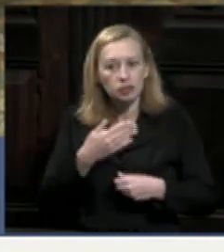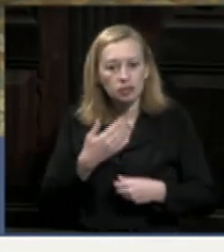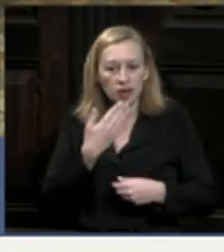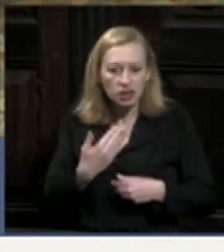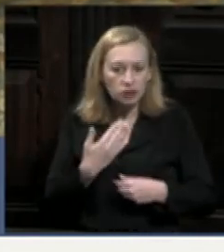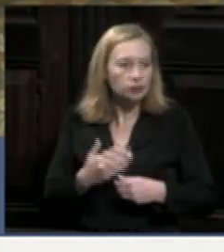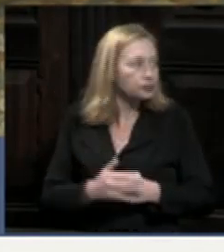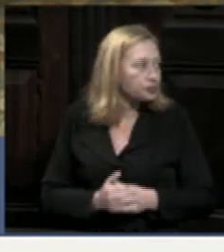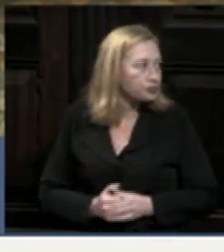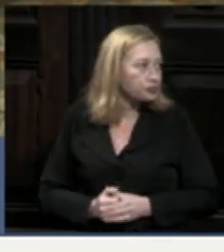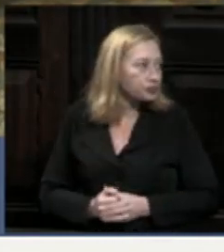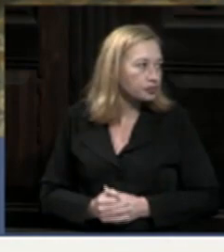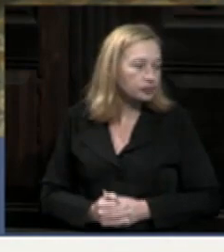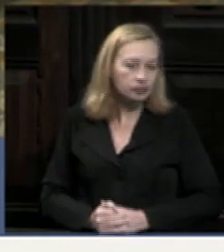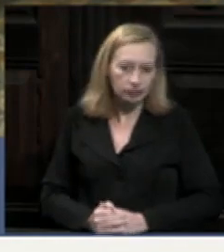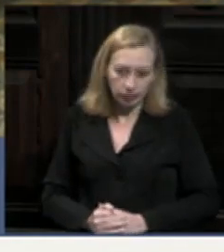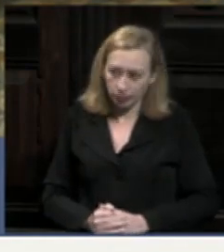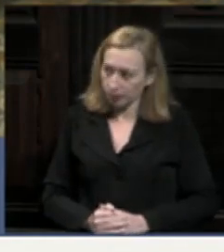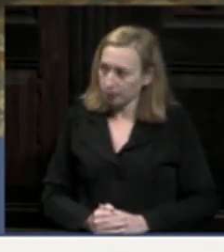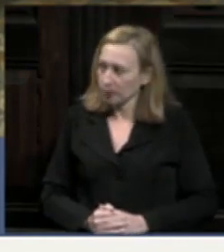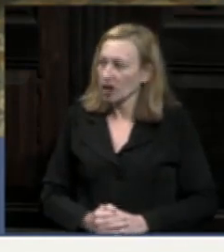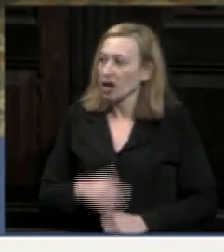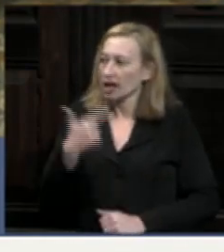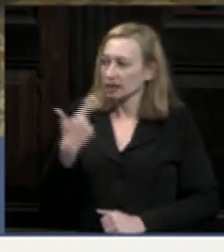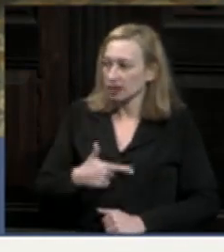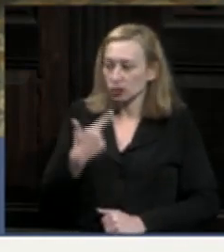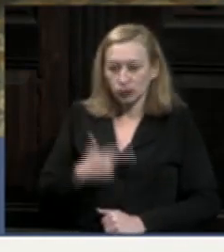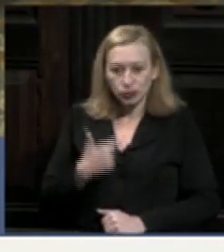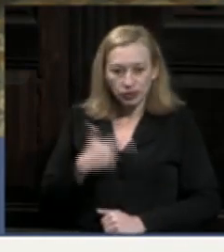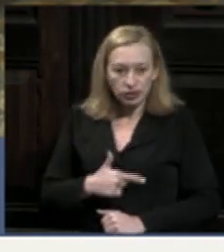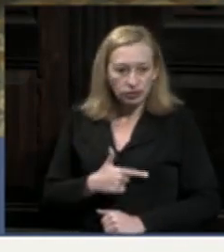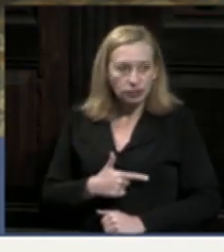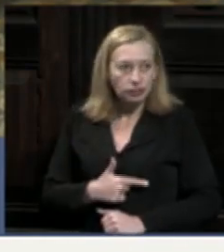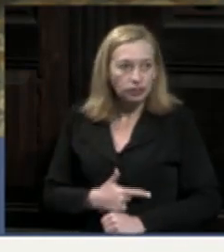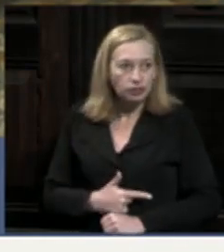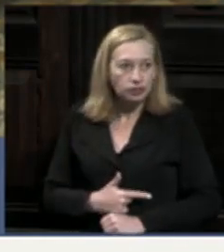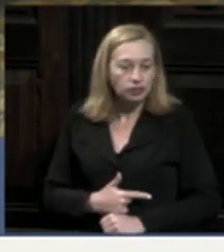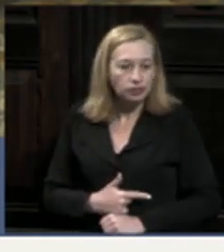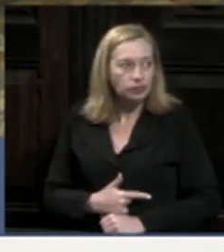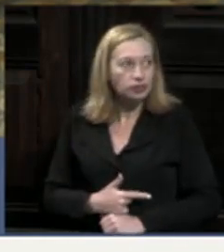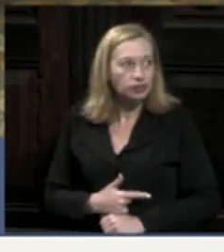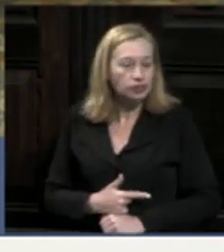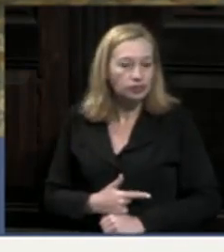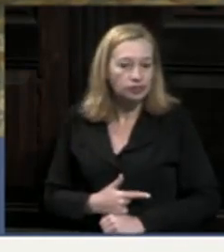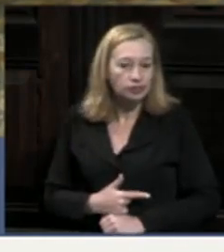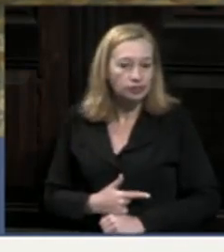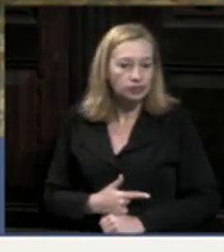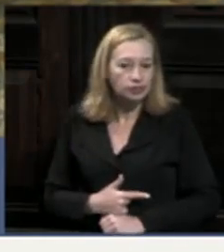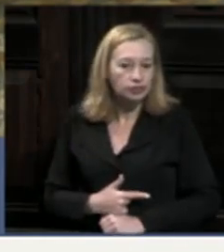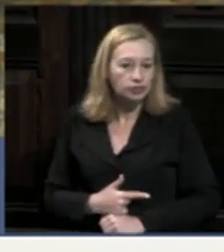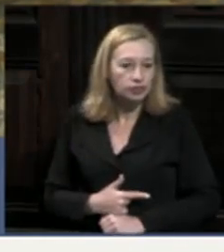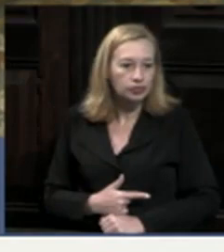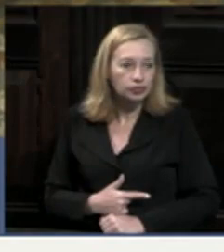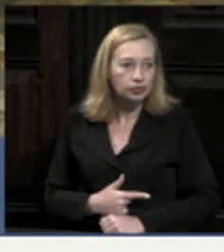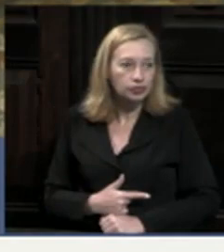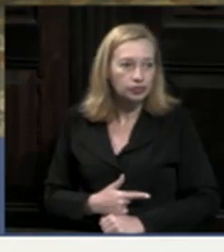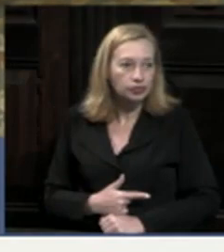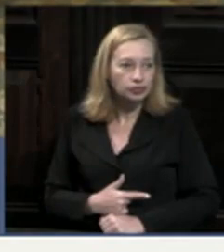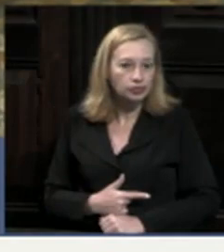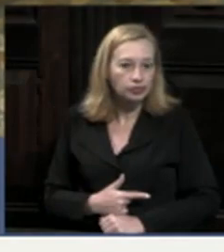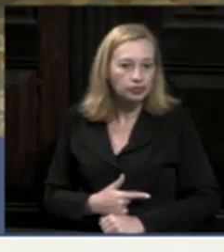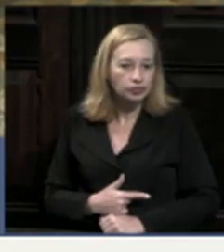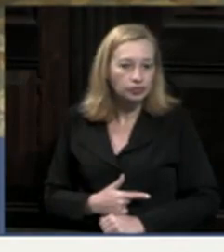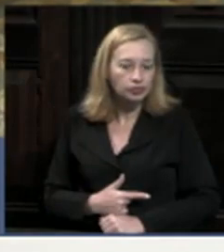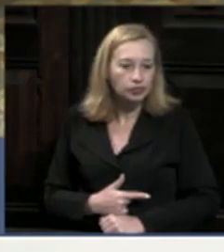agora a segunda está publicado mas não entra e